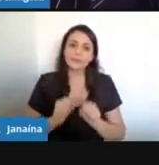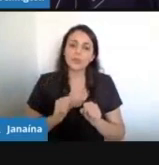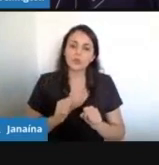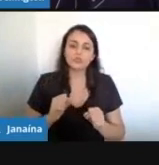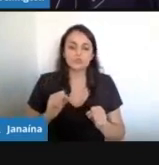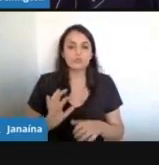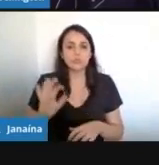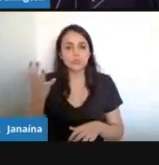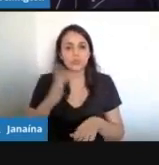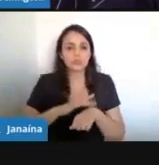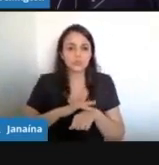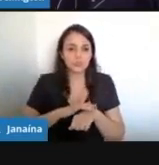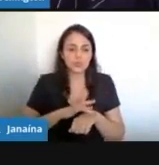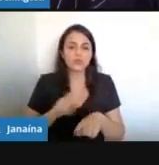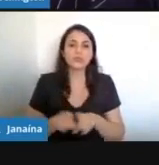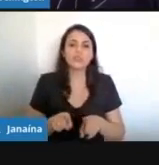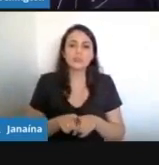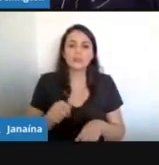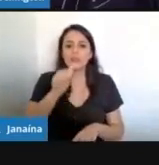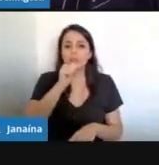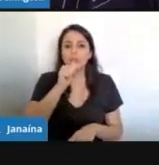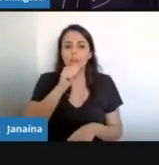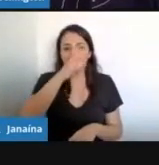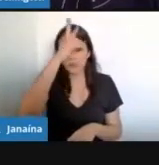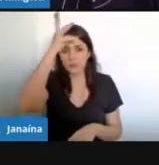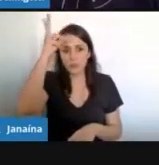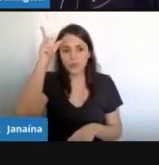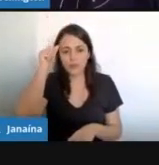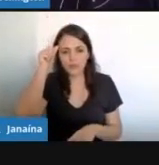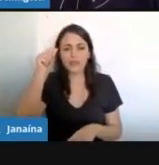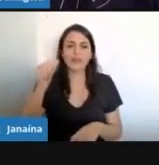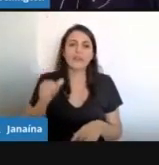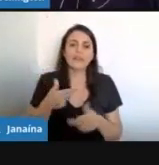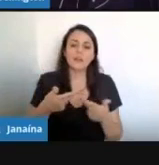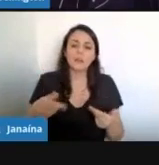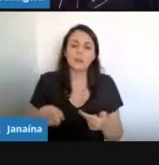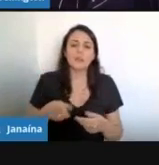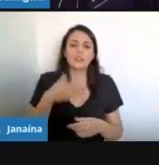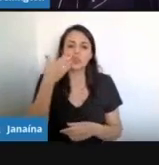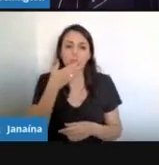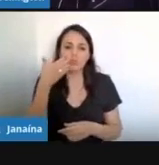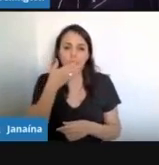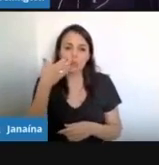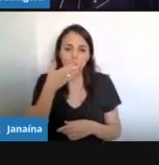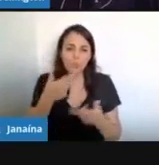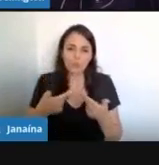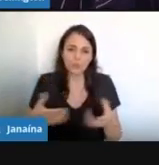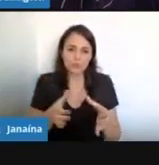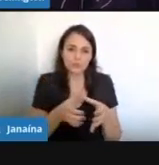muito elevado o consumo de refrigerantes e de guloseimas. E também temos